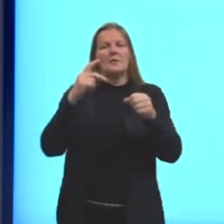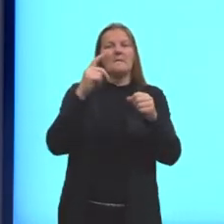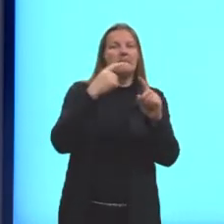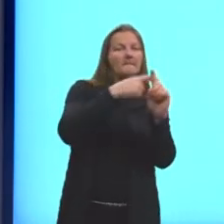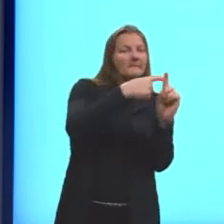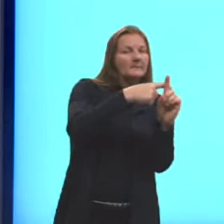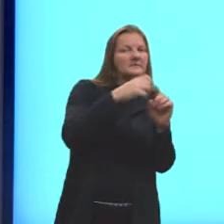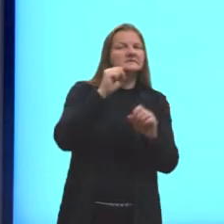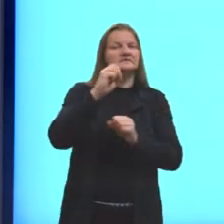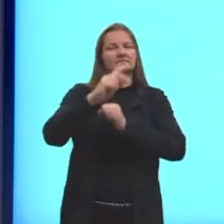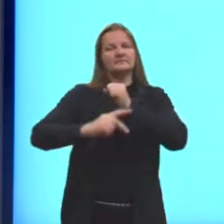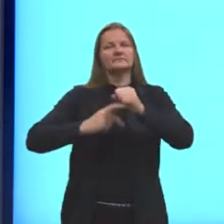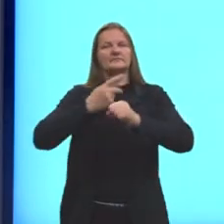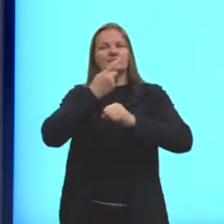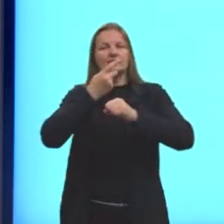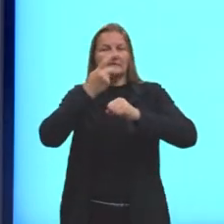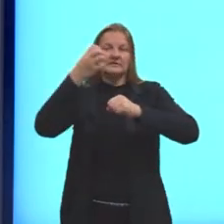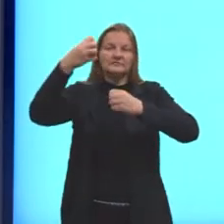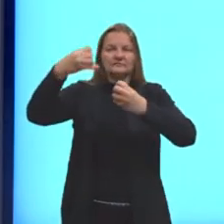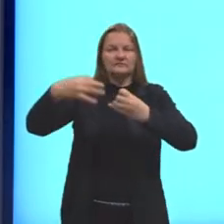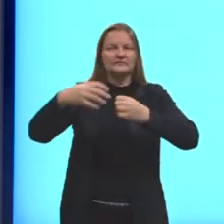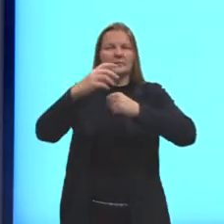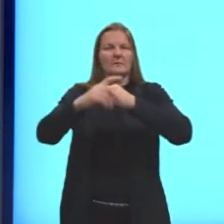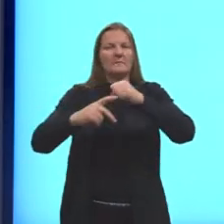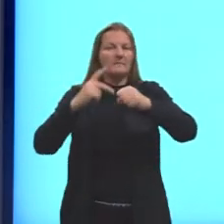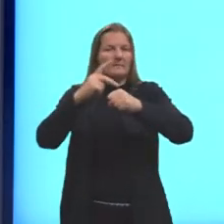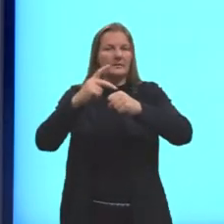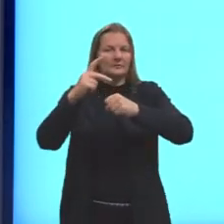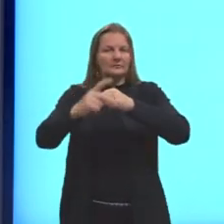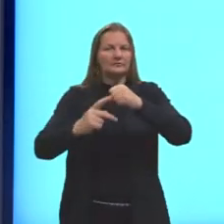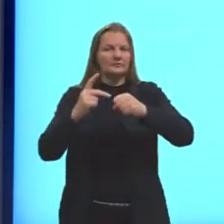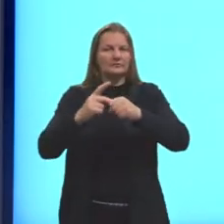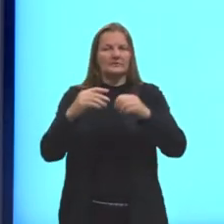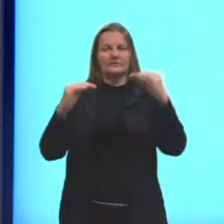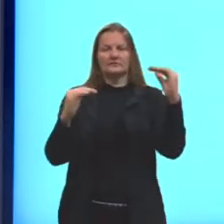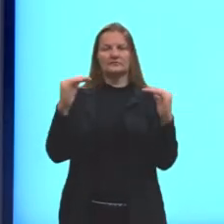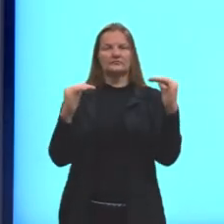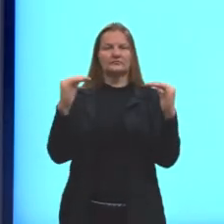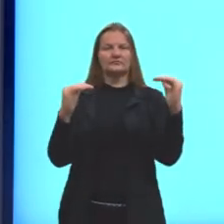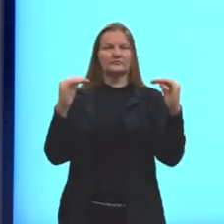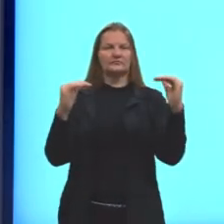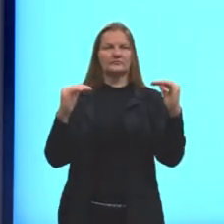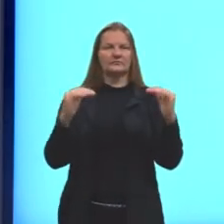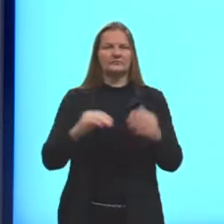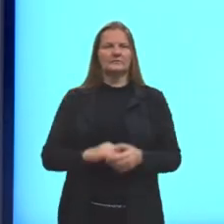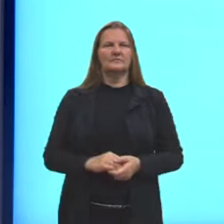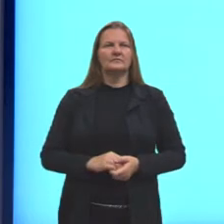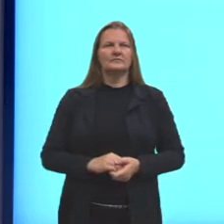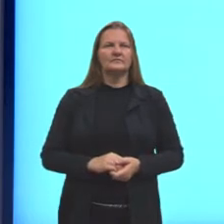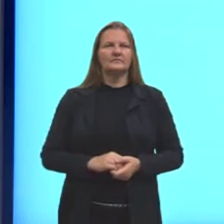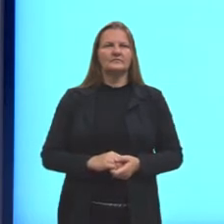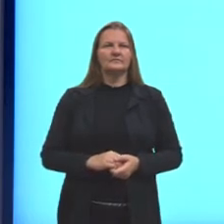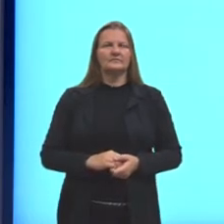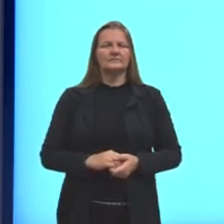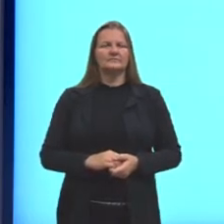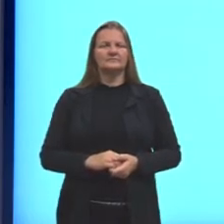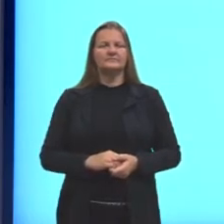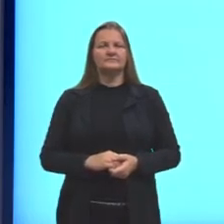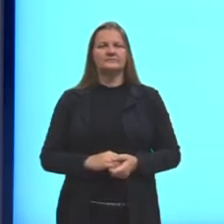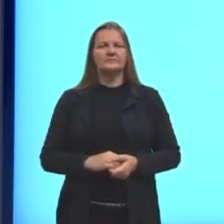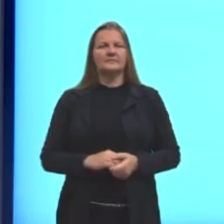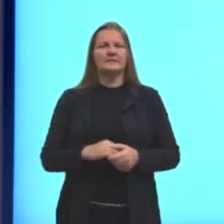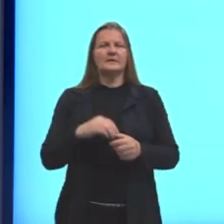positiva se eu tiver falando de prótons elas podem ter o mesmo valor né que é o valor então da carga elementar né